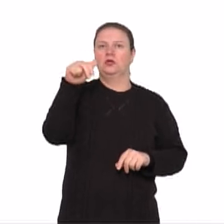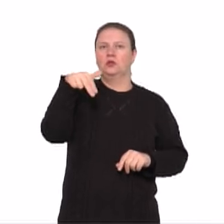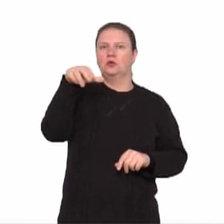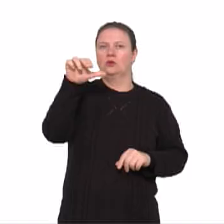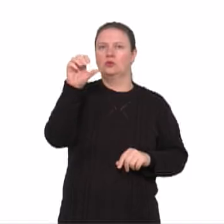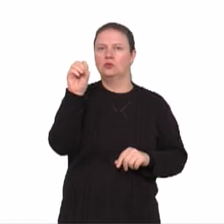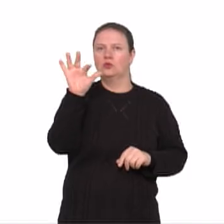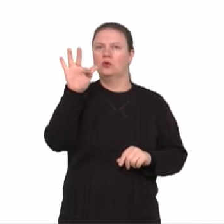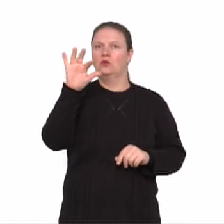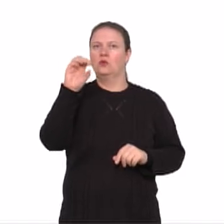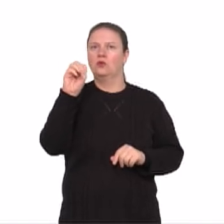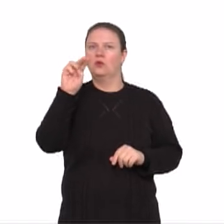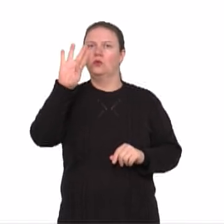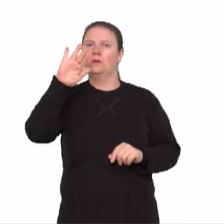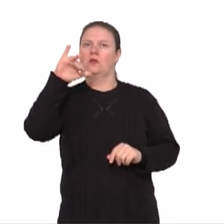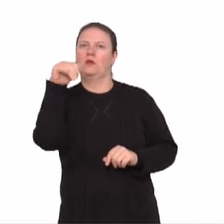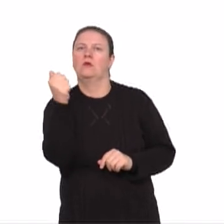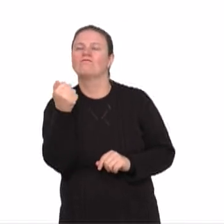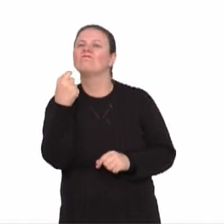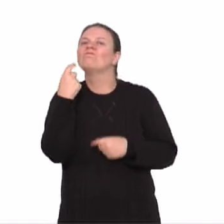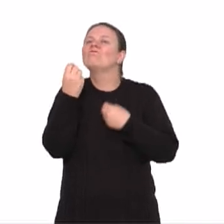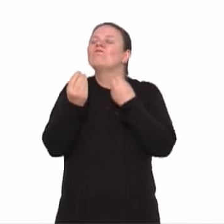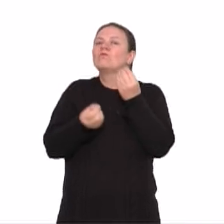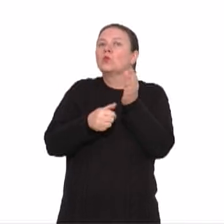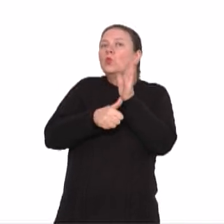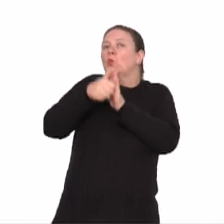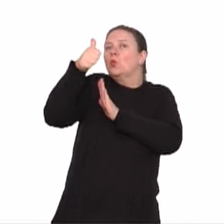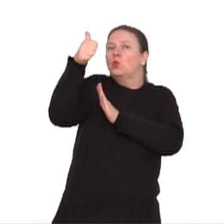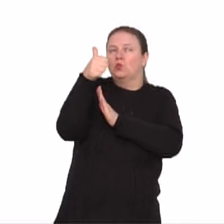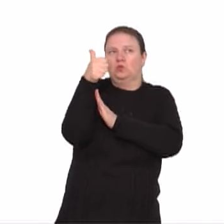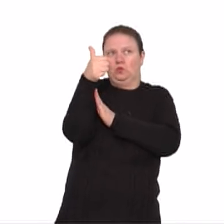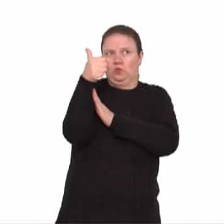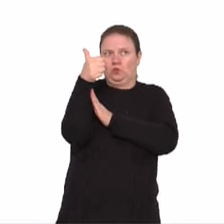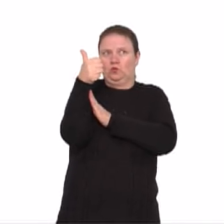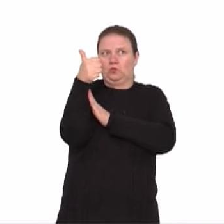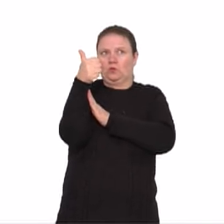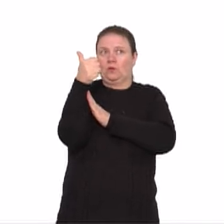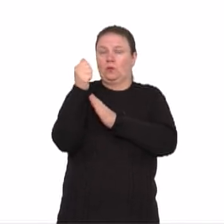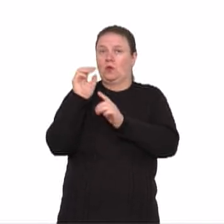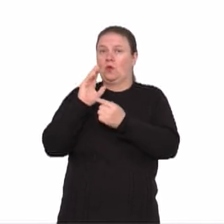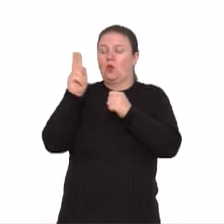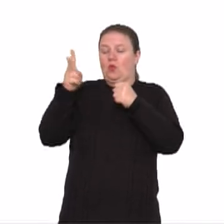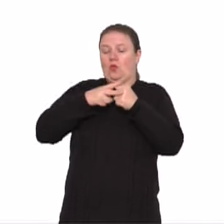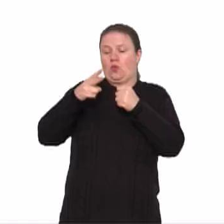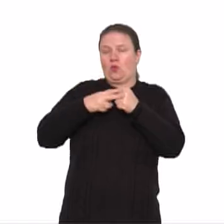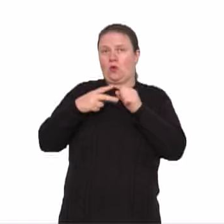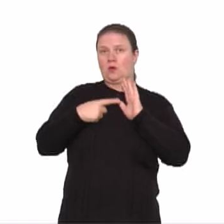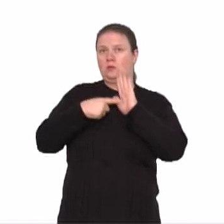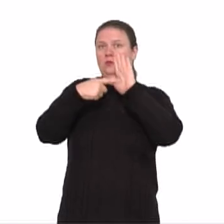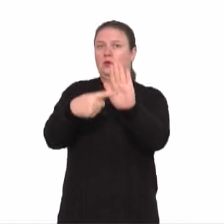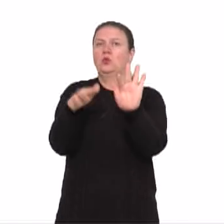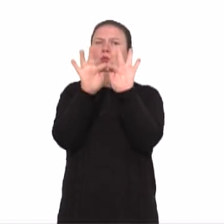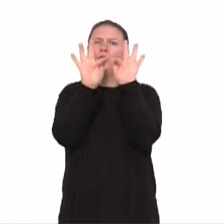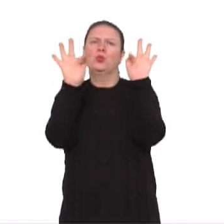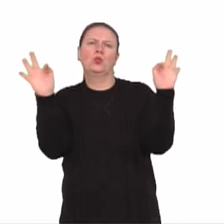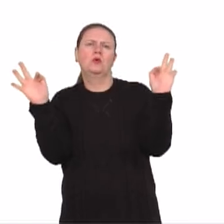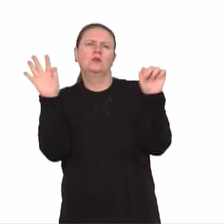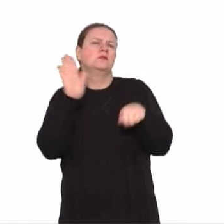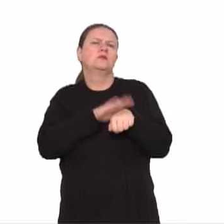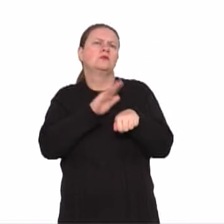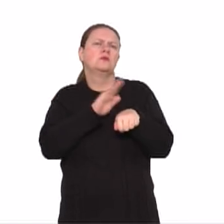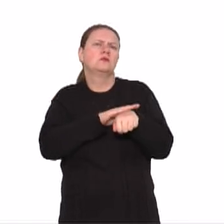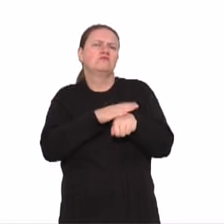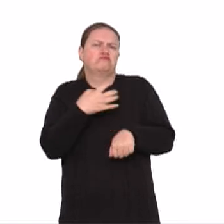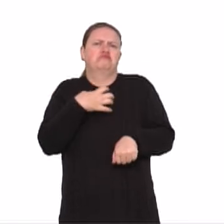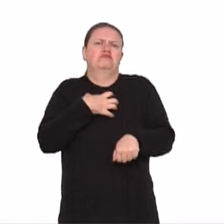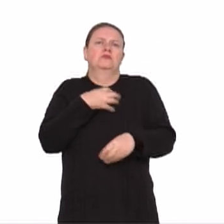na forma desta lei. Questão 1. O verbo presente nesta frase está em qual tempo e